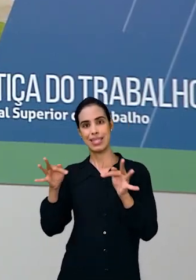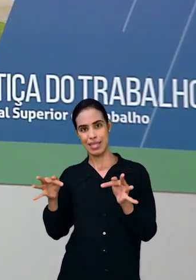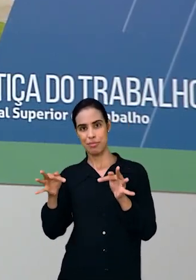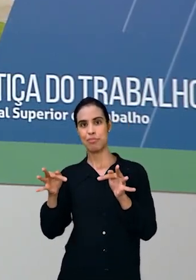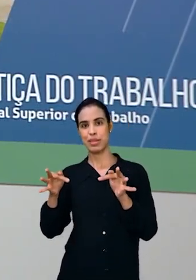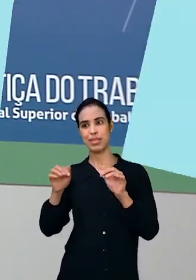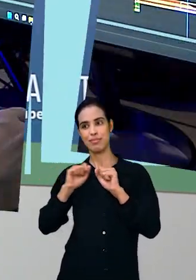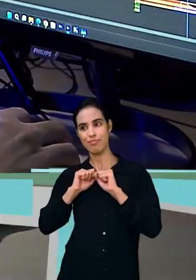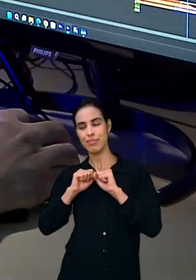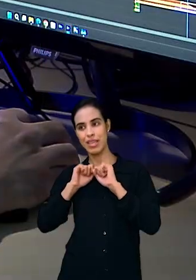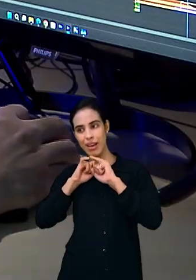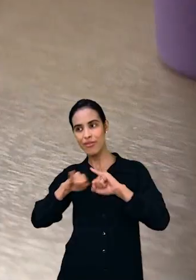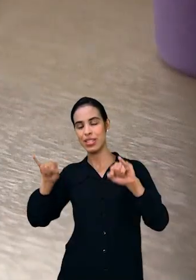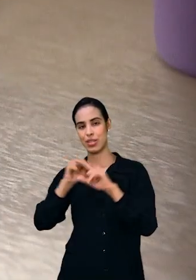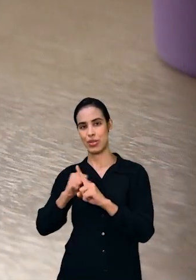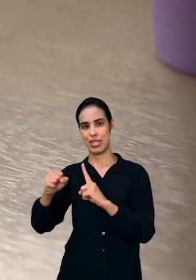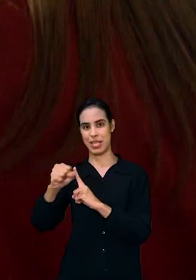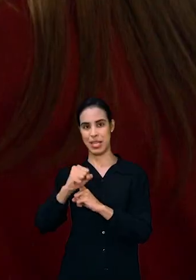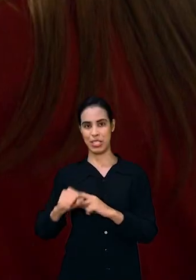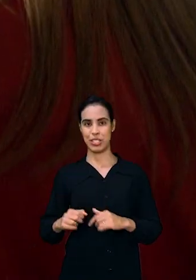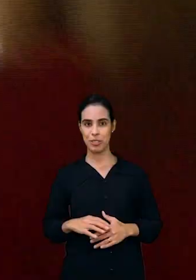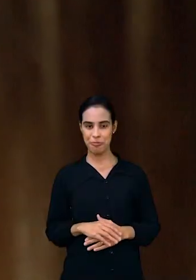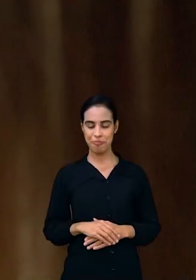emitimos para a sociedade.